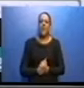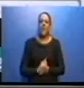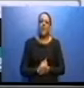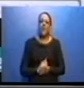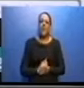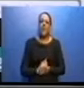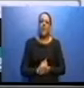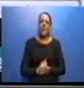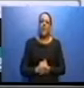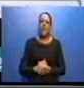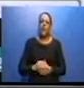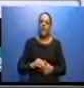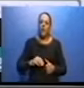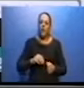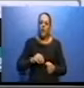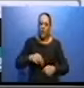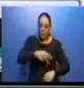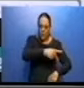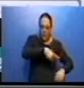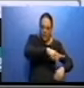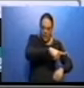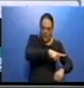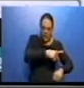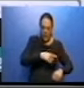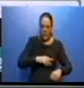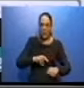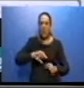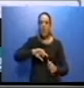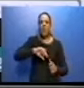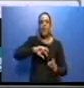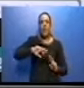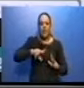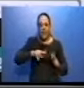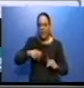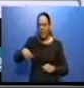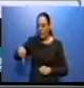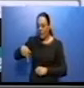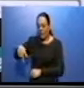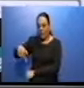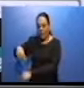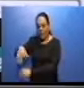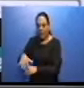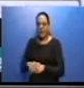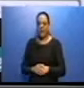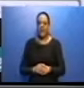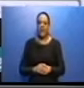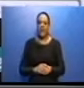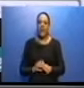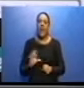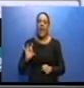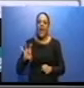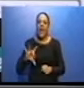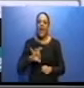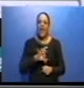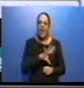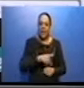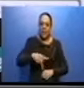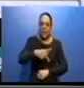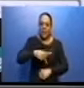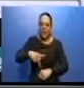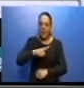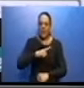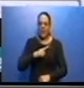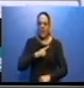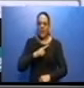para estado, Então, como é o caso aqui no Brasil, a criação das regiões metropolitanas, depende da autorização